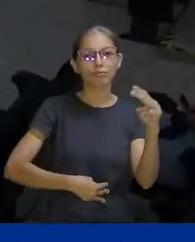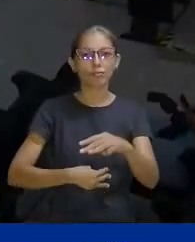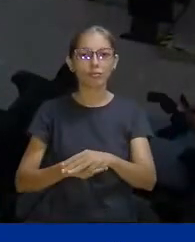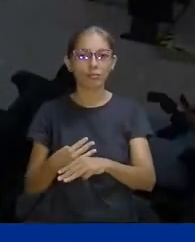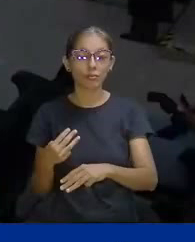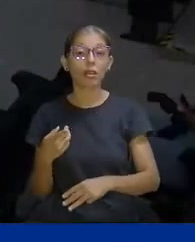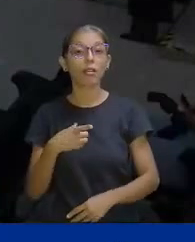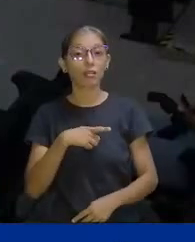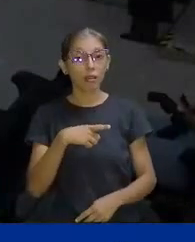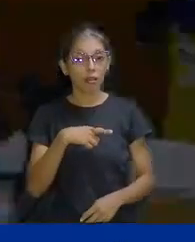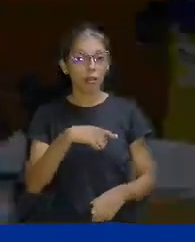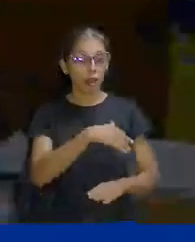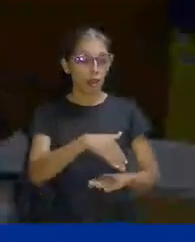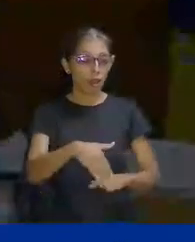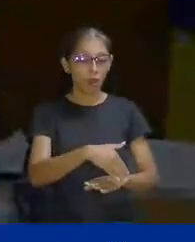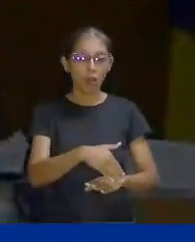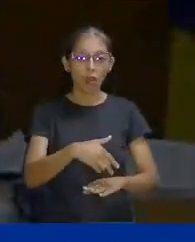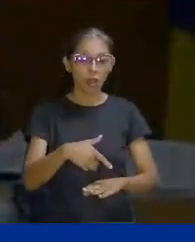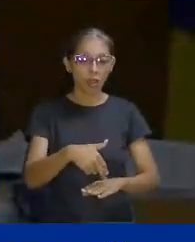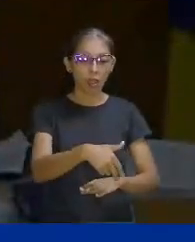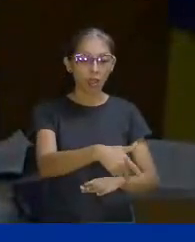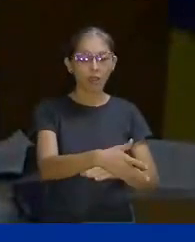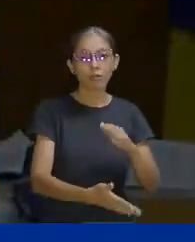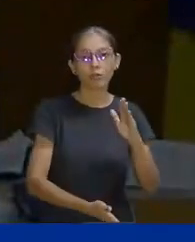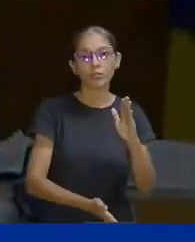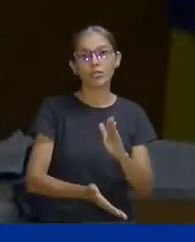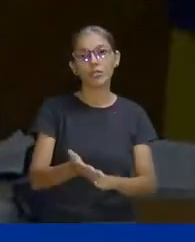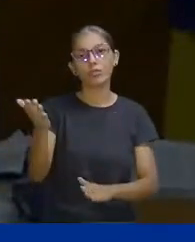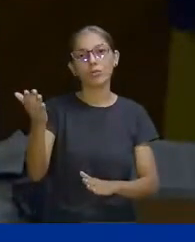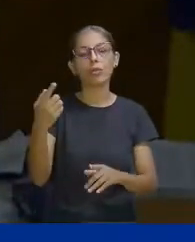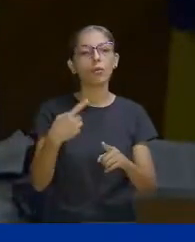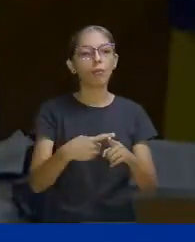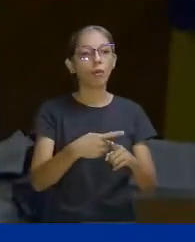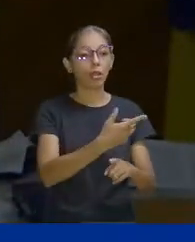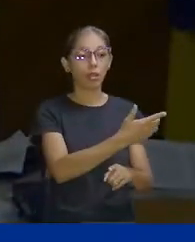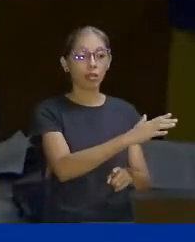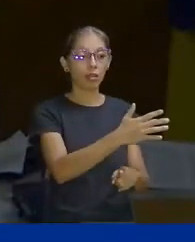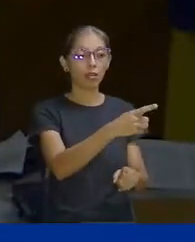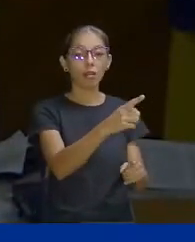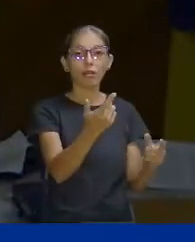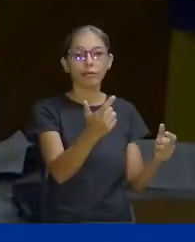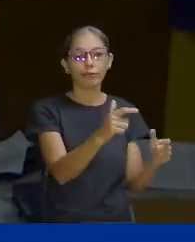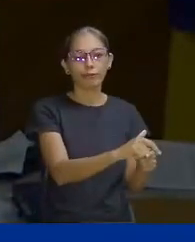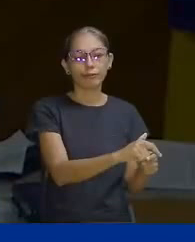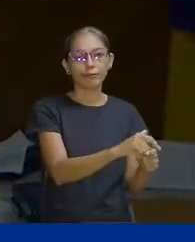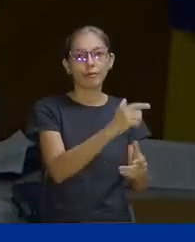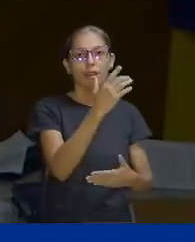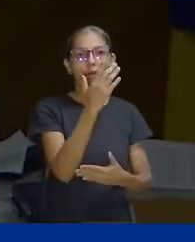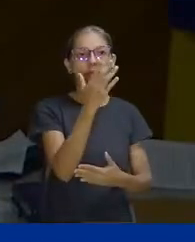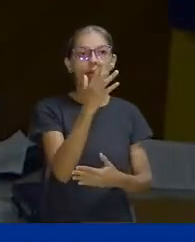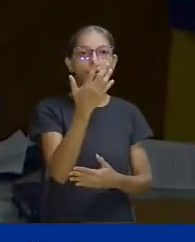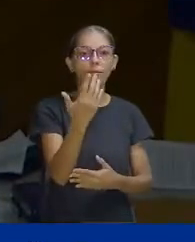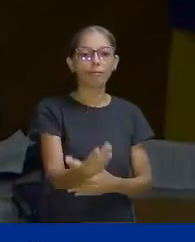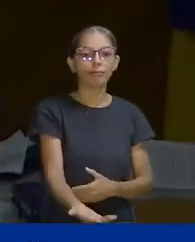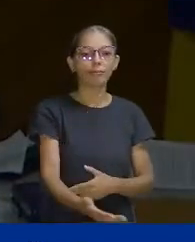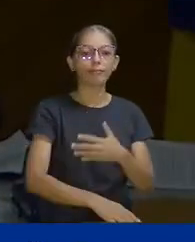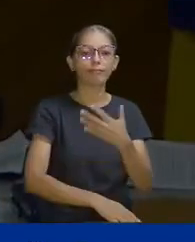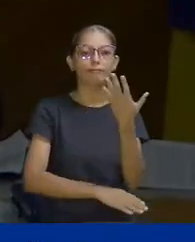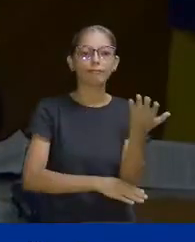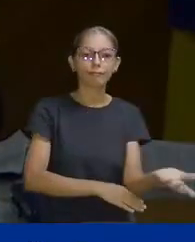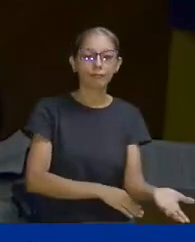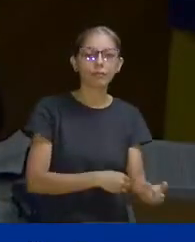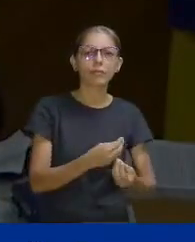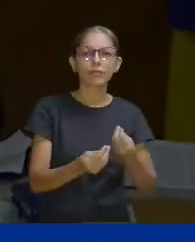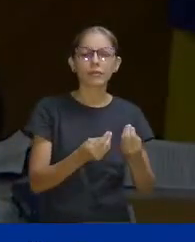bicho preguiça atravessando que estava fugindo daquela área que estava sendo derrubada. Imagina, estava atravessando,